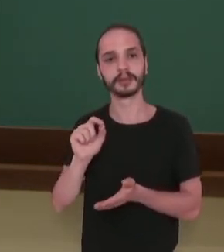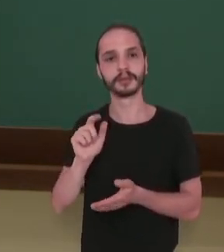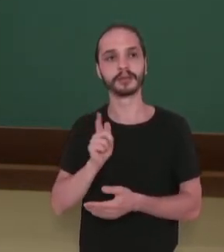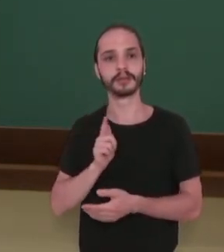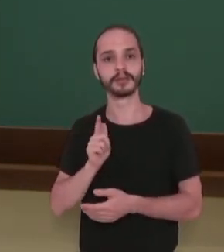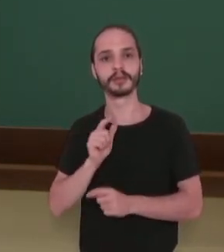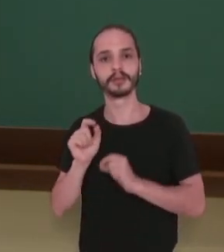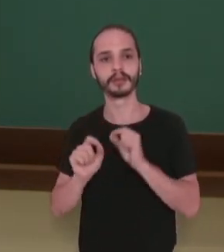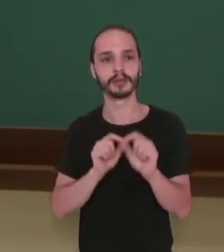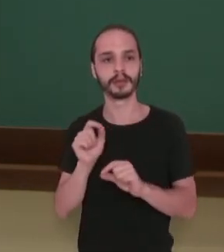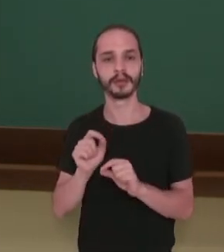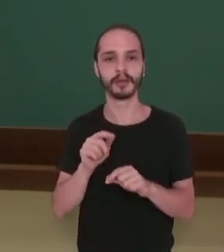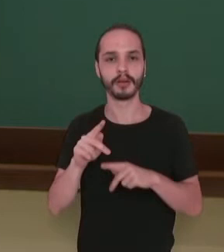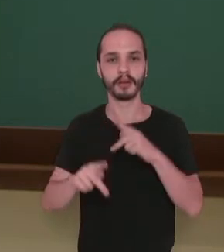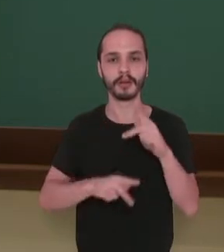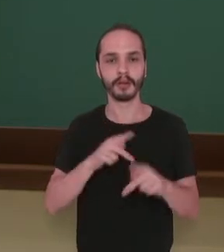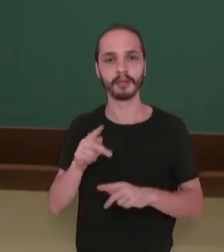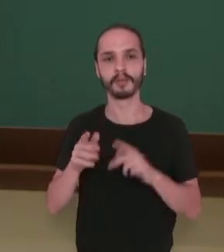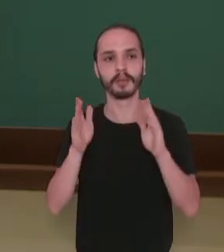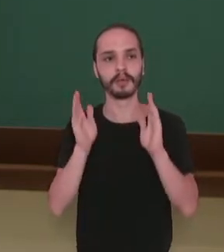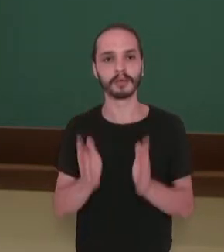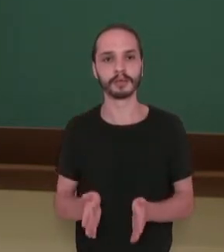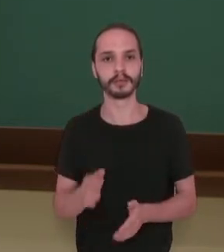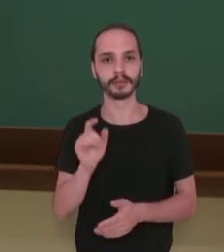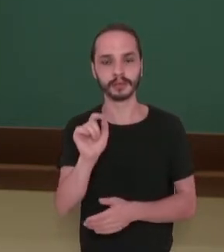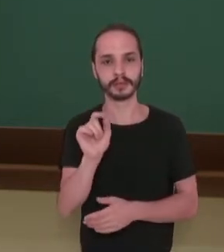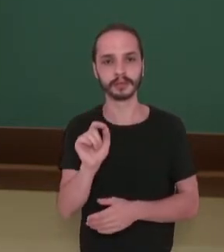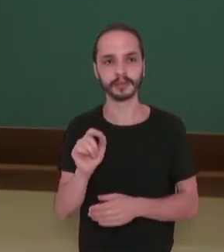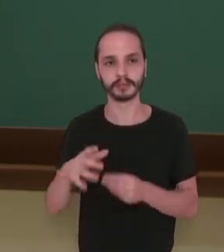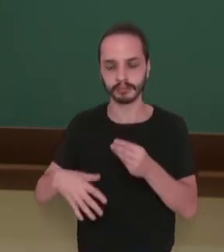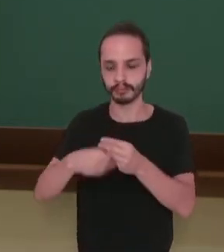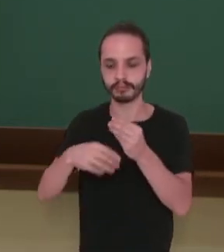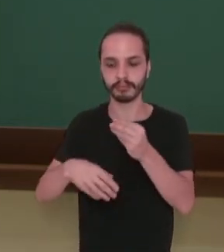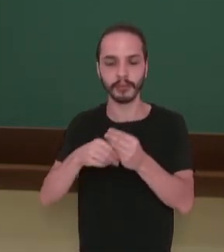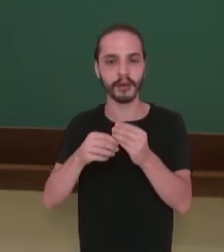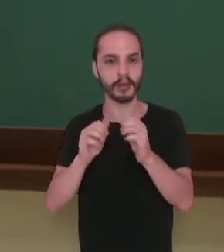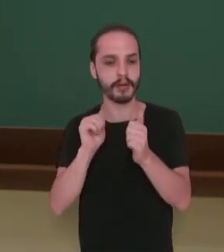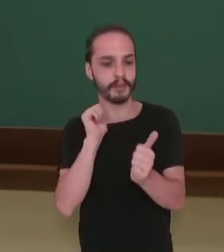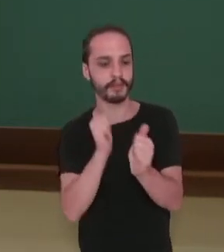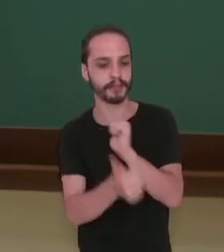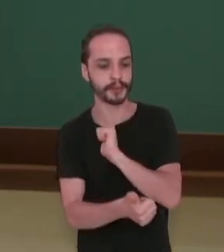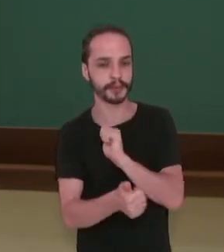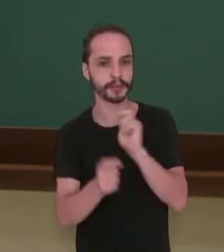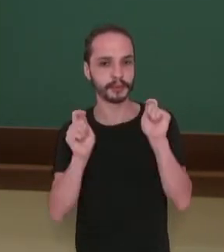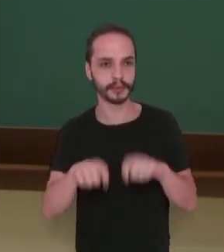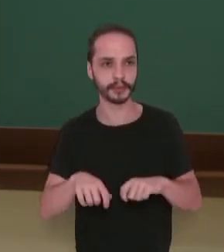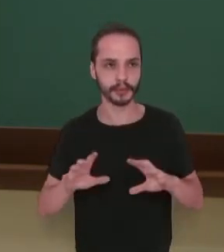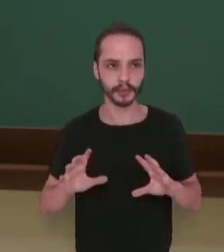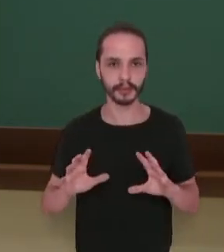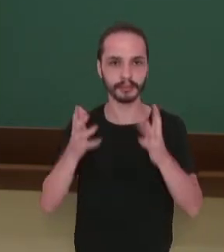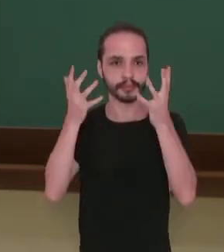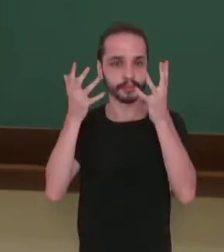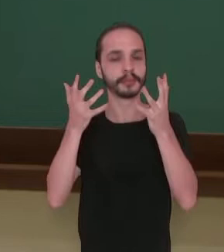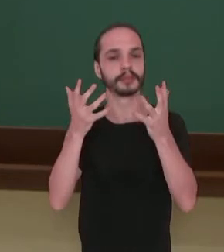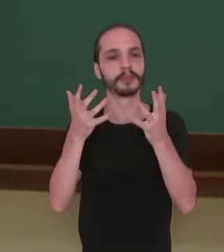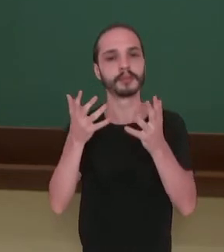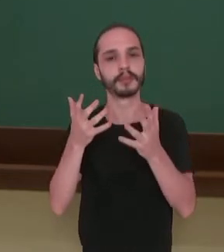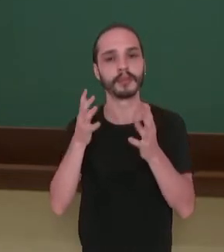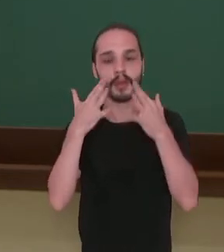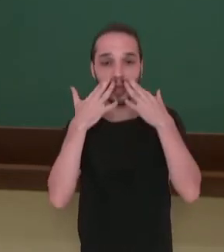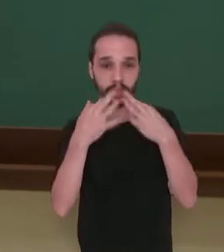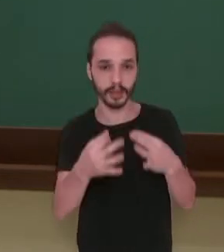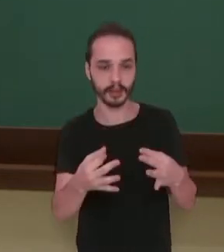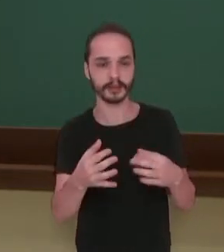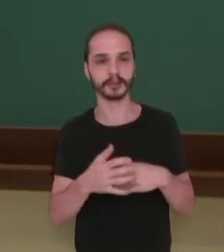povo já se fosse incrementado naquele esporte e prestasse atenção